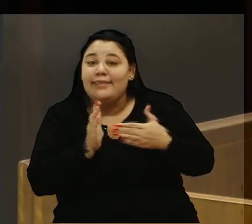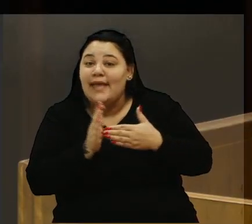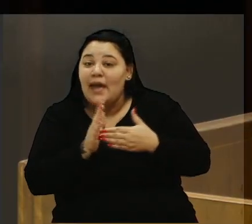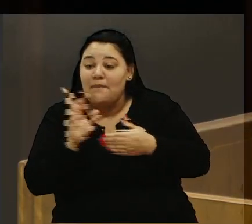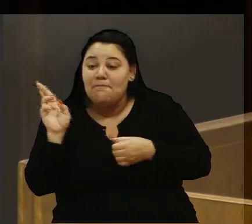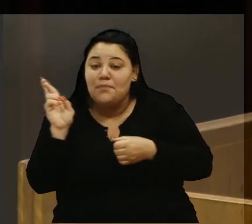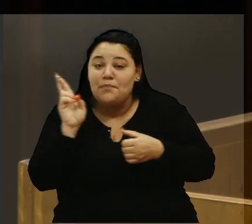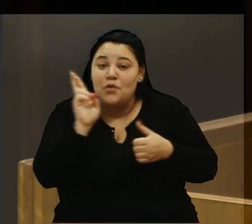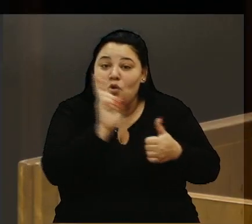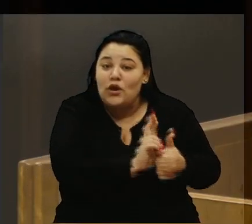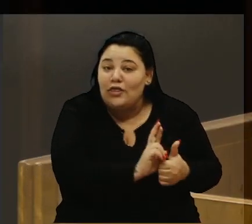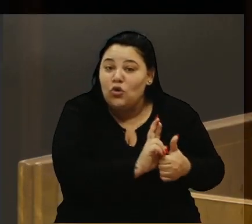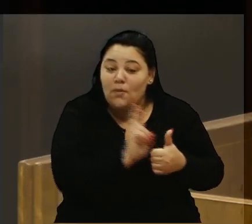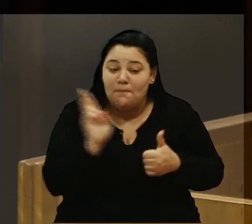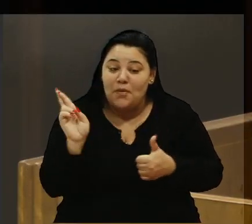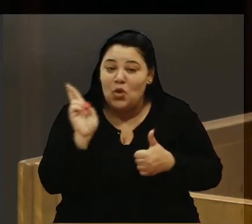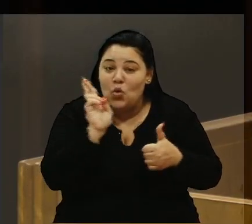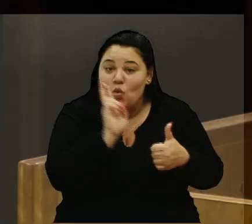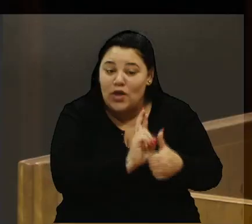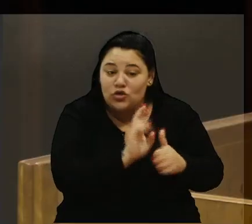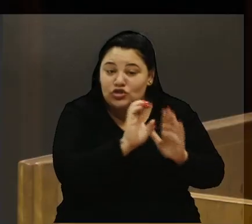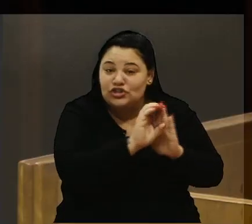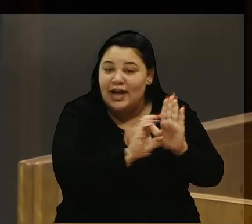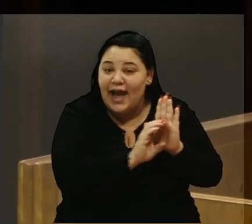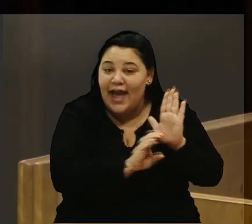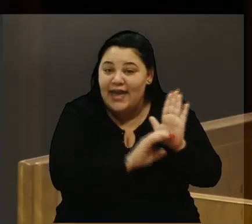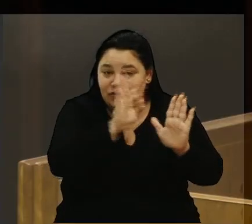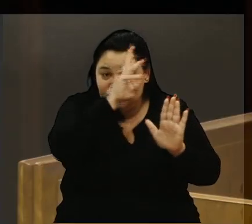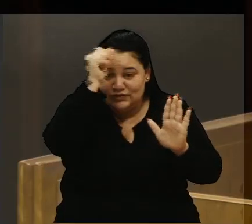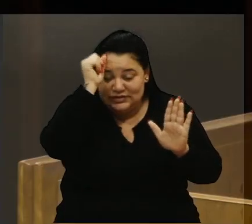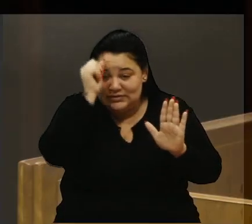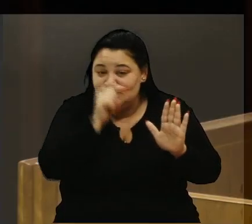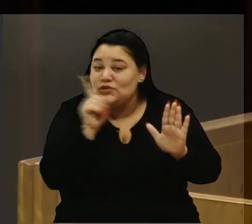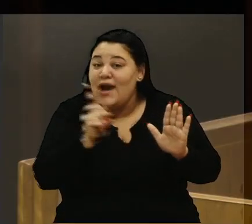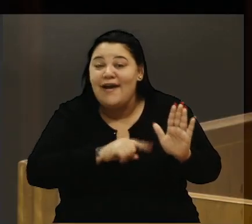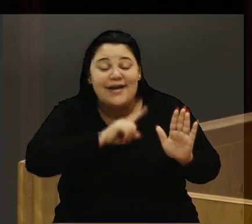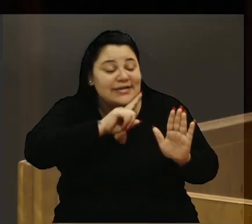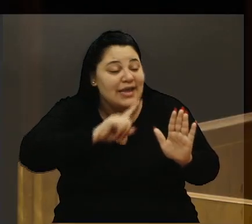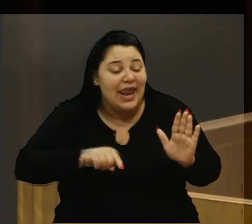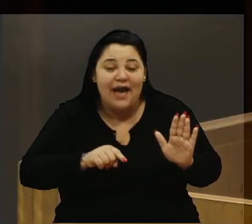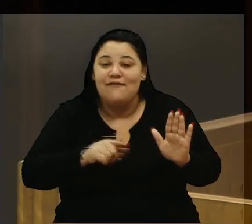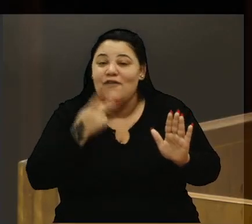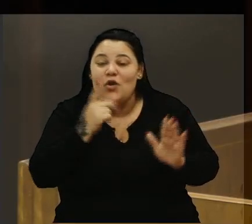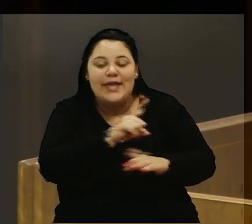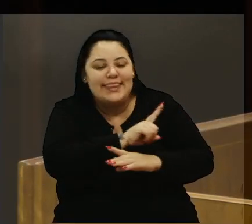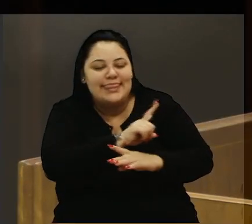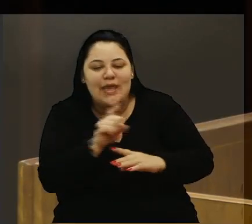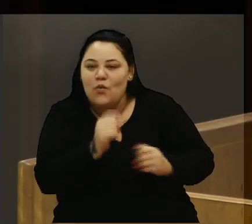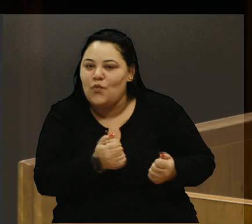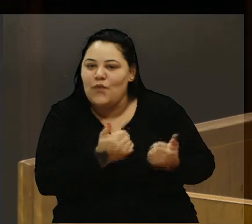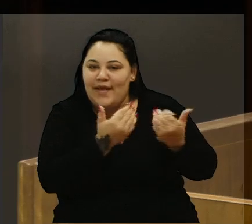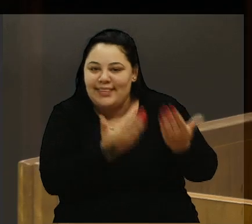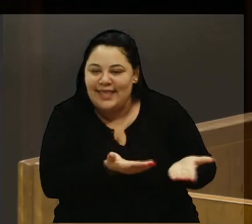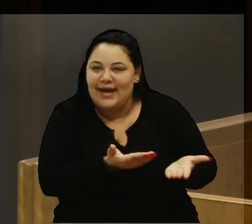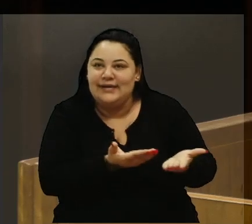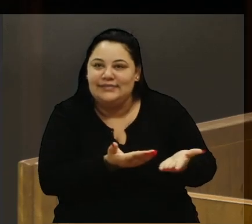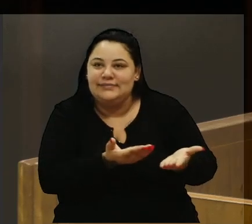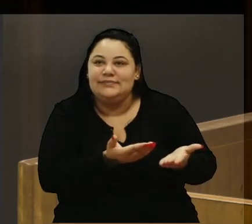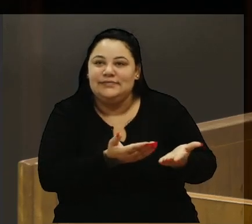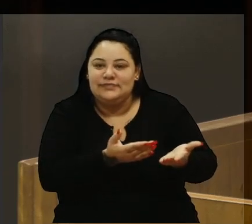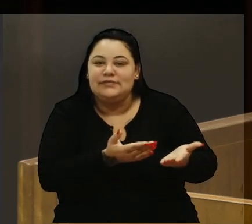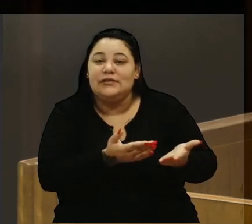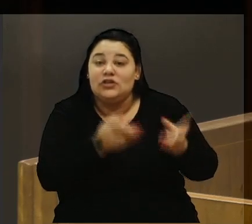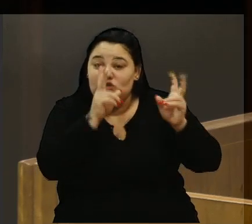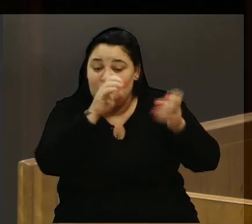de carreira do município se negavam a dar parecer sobre a coragem que nós tivemos de, naquele